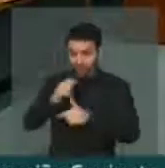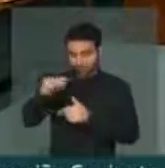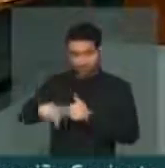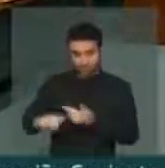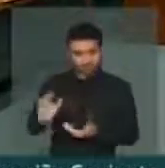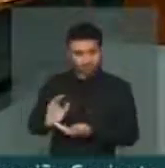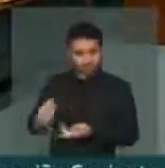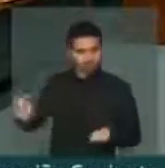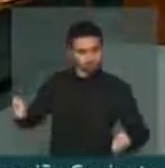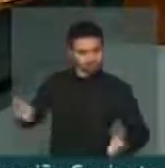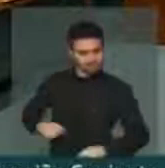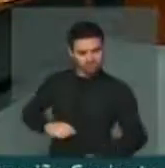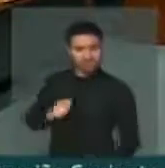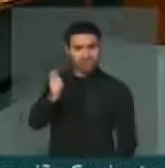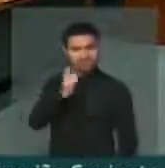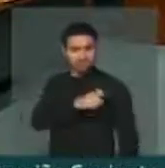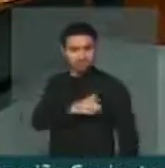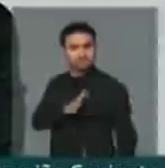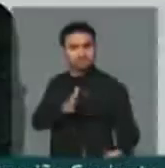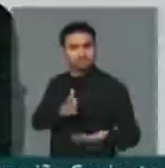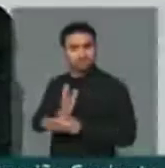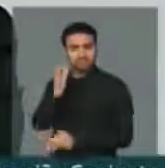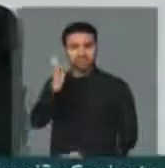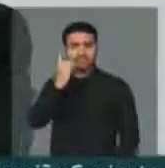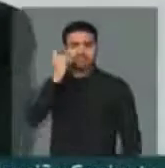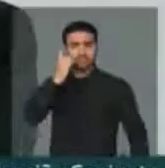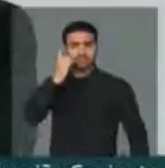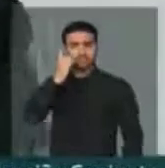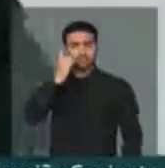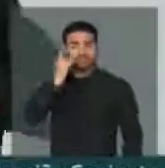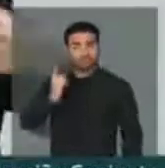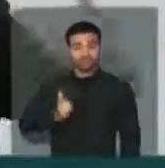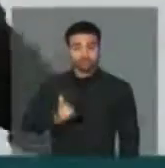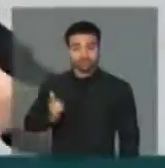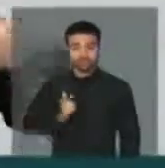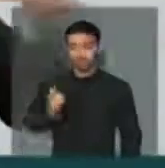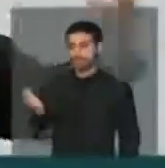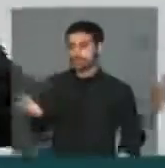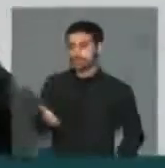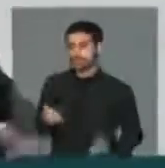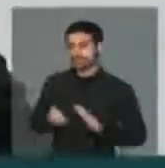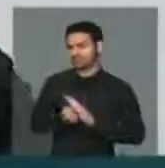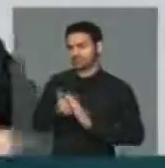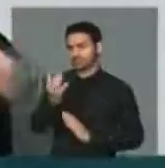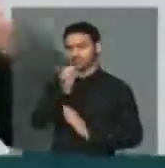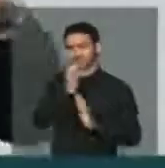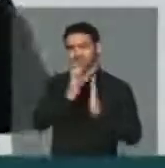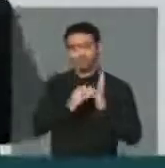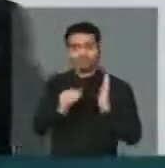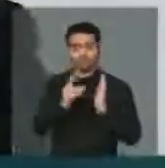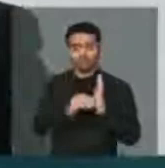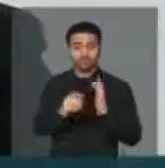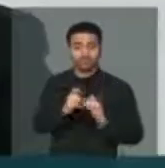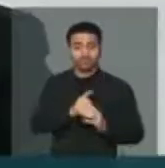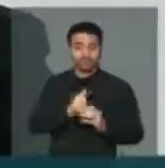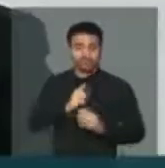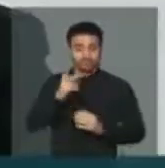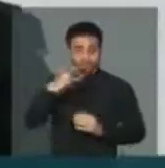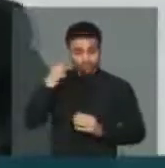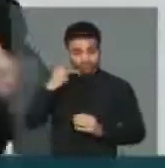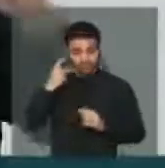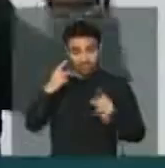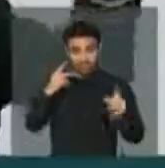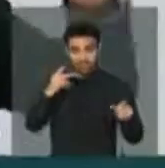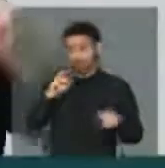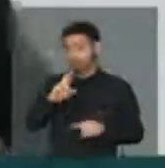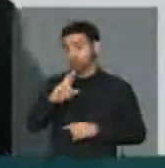ele pode conseguir chegar aqui. Nós temos hoje, entre centenas de exemplos, temos hoje um vereador no Rio de Janeiro,